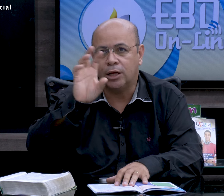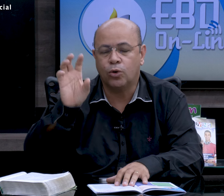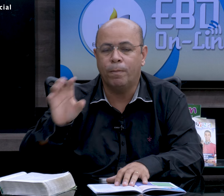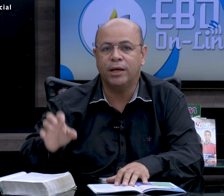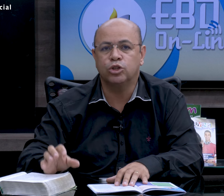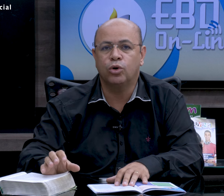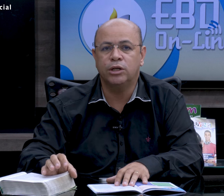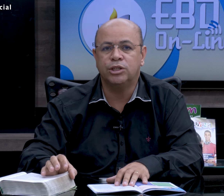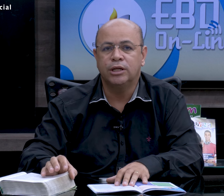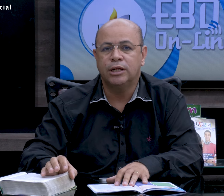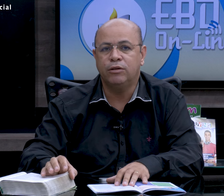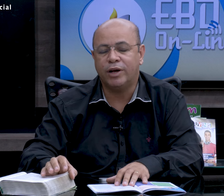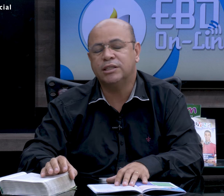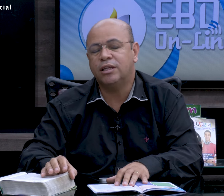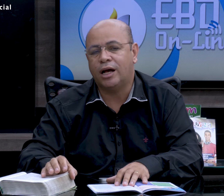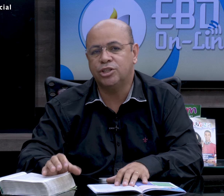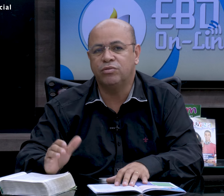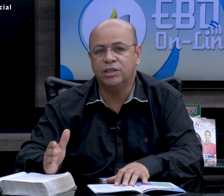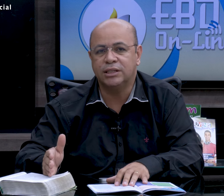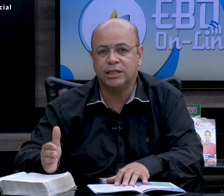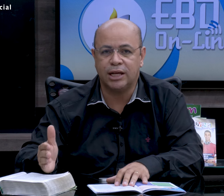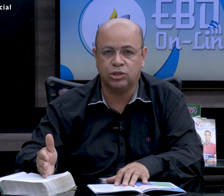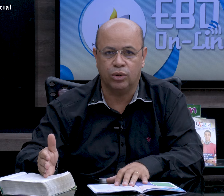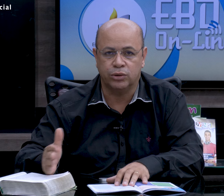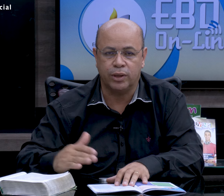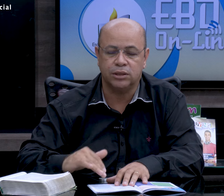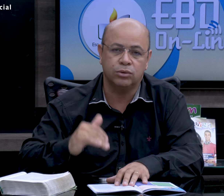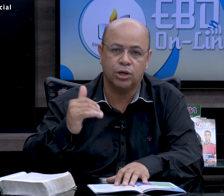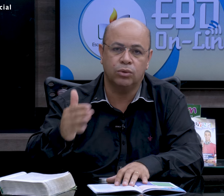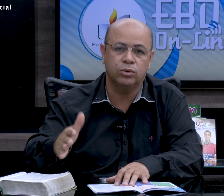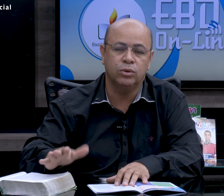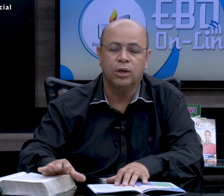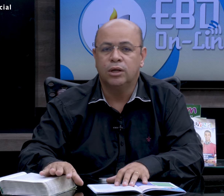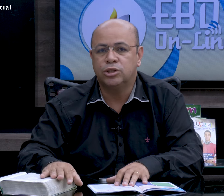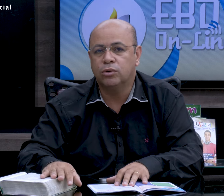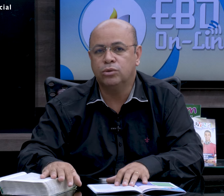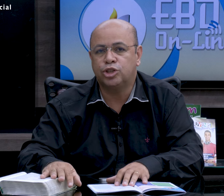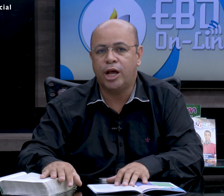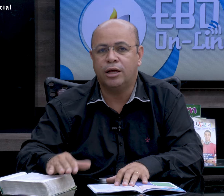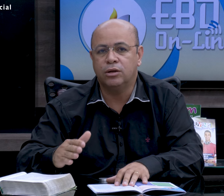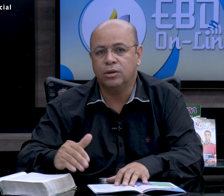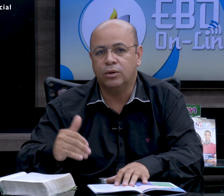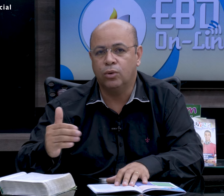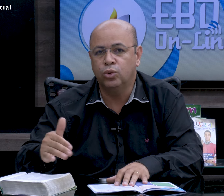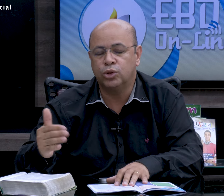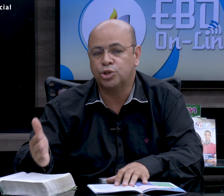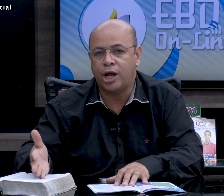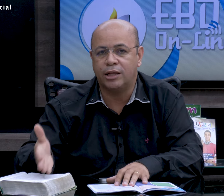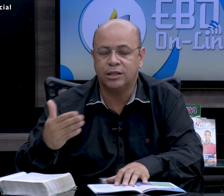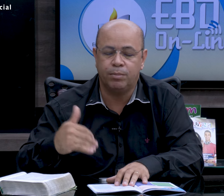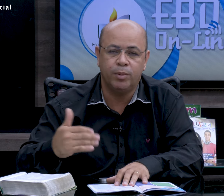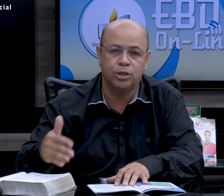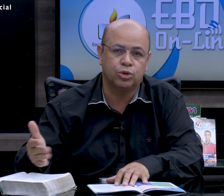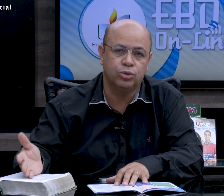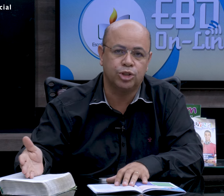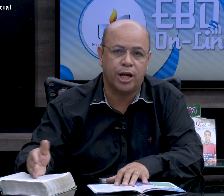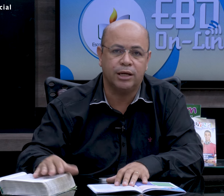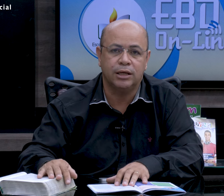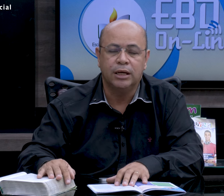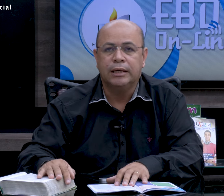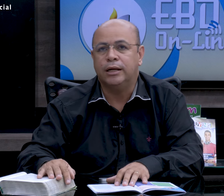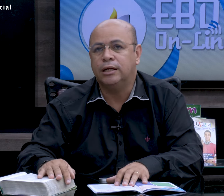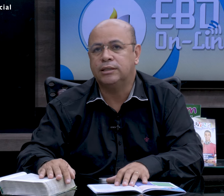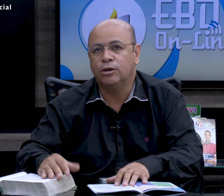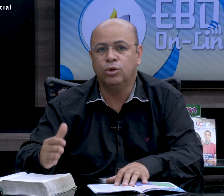tá as compreensões e fazer as devidas citações não é então segundo segundo Shed o Russo Shed da Bíblia de Estudo